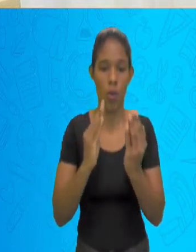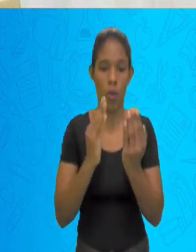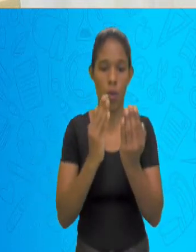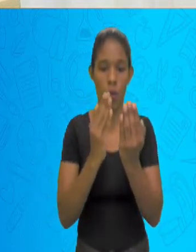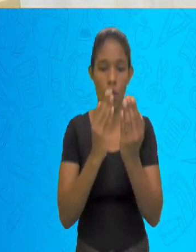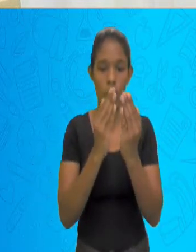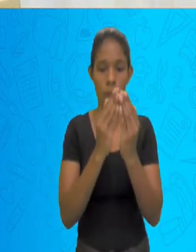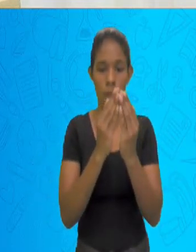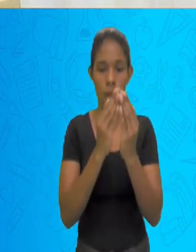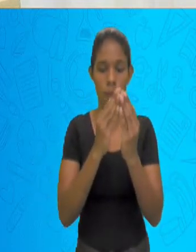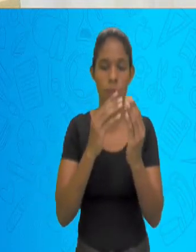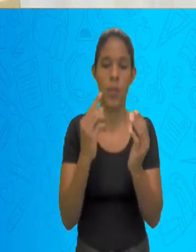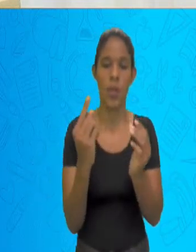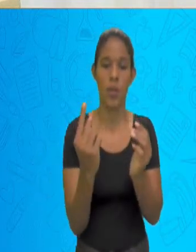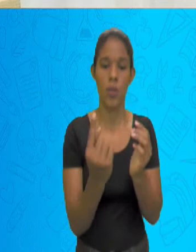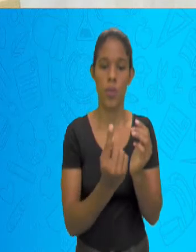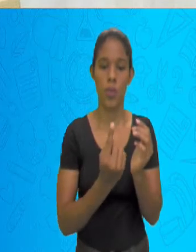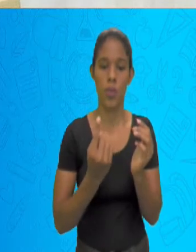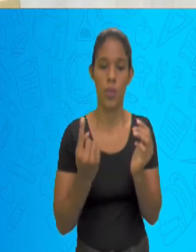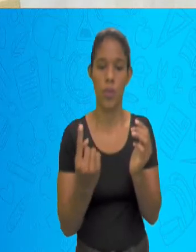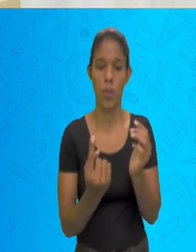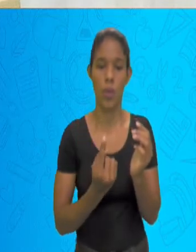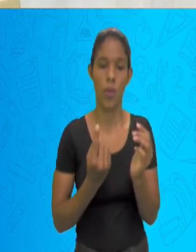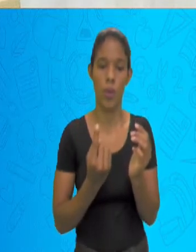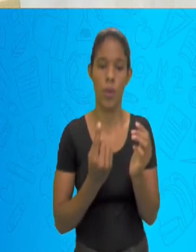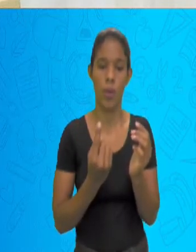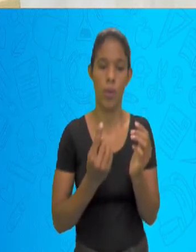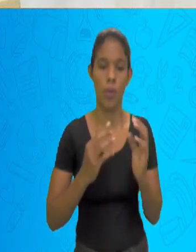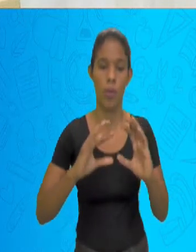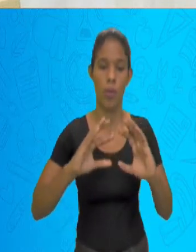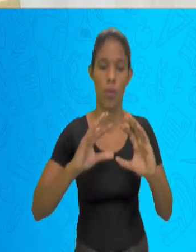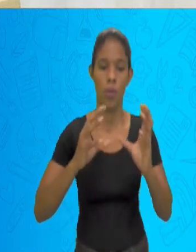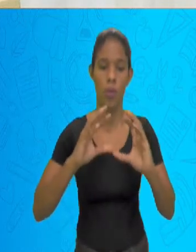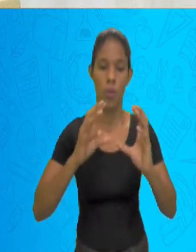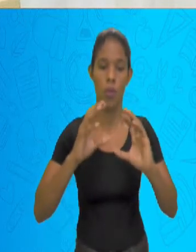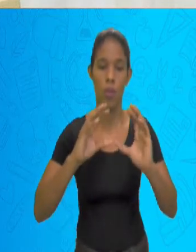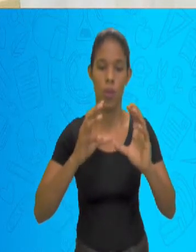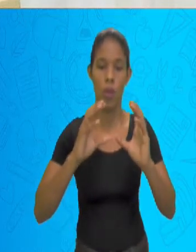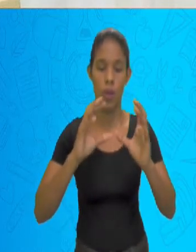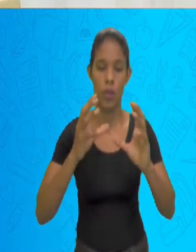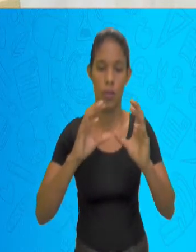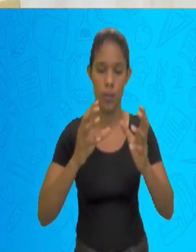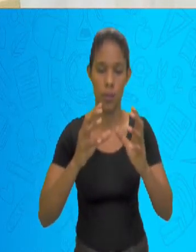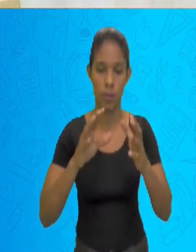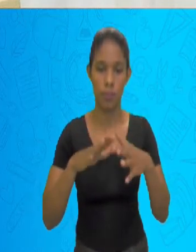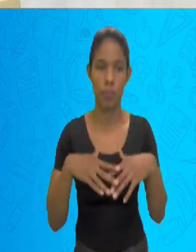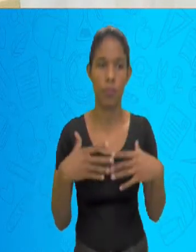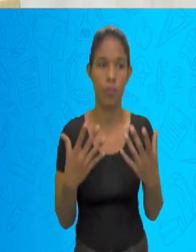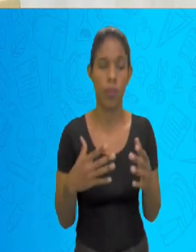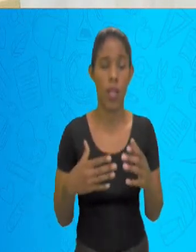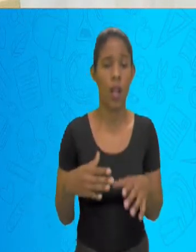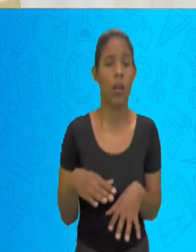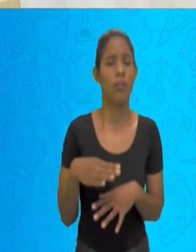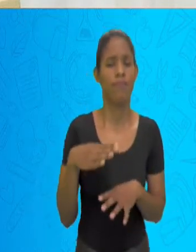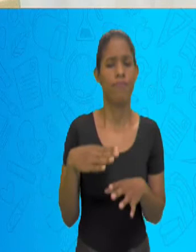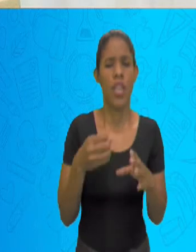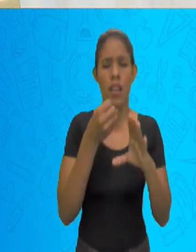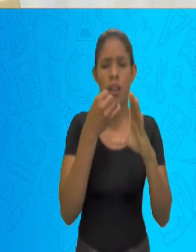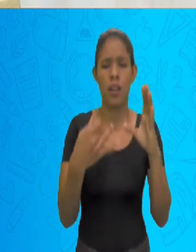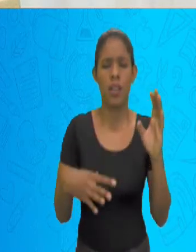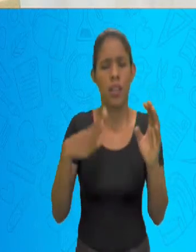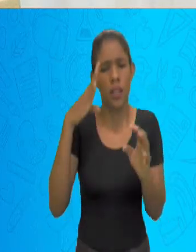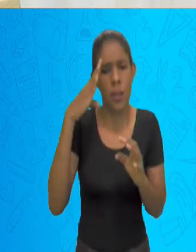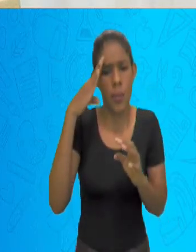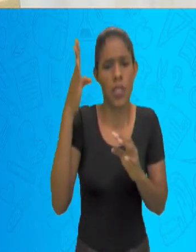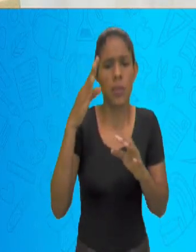cilindro e uma esfera, que eu não trouxe aqui, mas a esfera que lembra pra gente uma bola. Qual que é a principal característica dele?